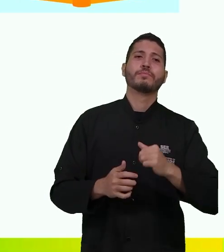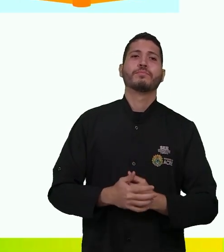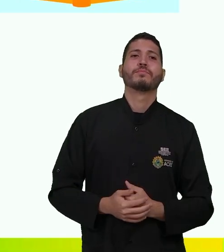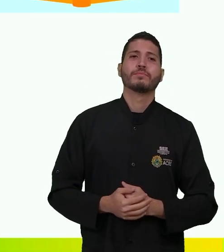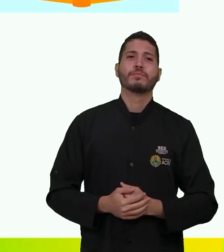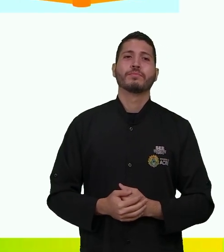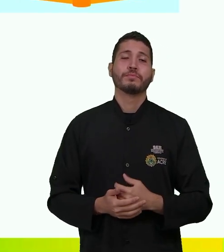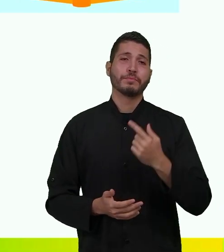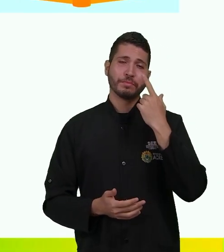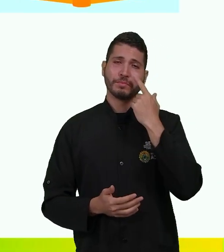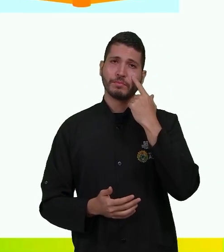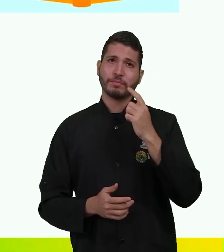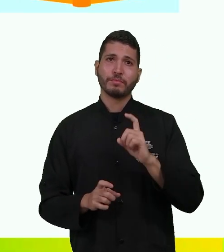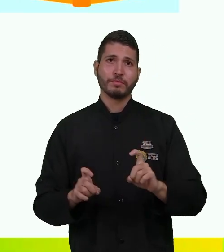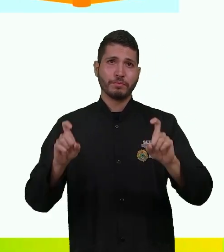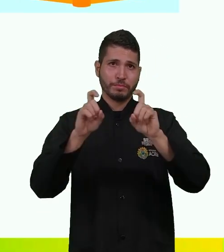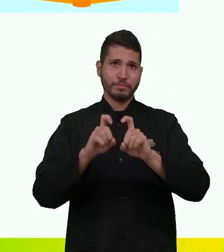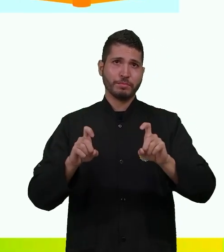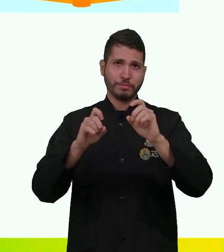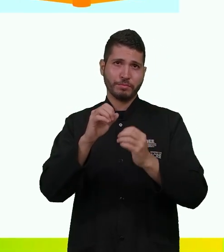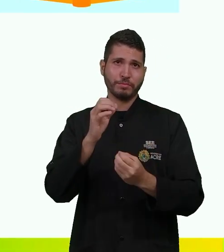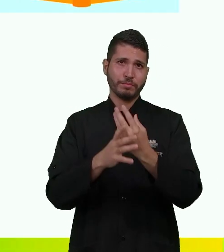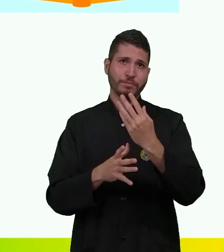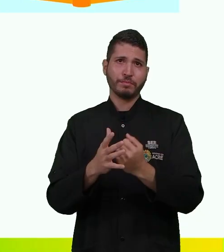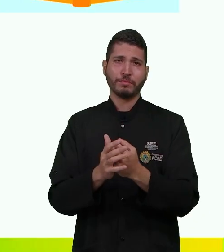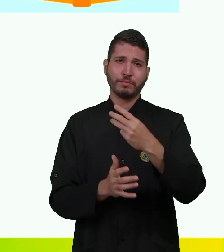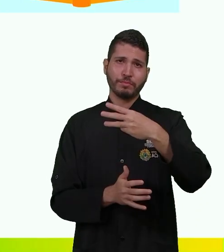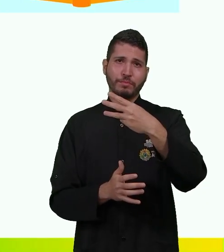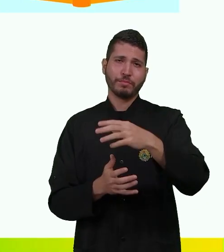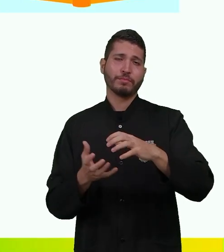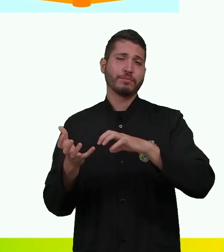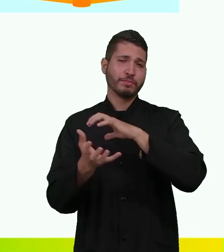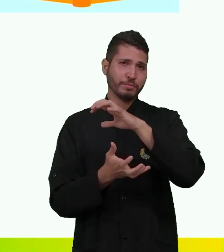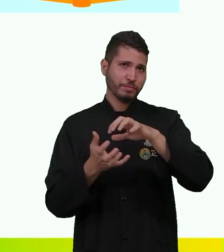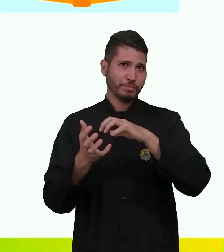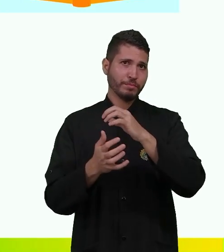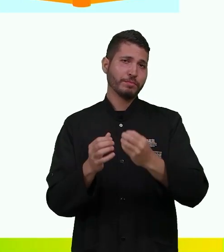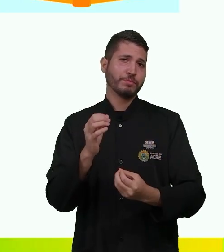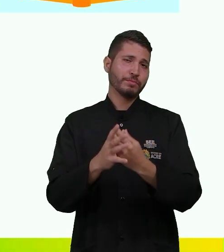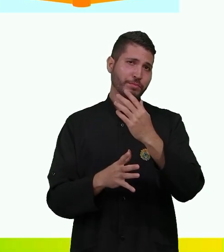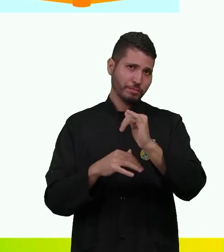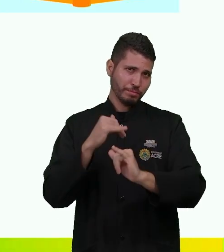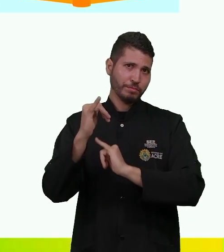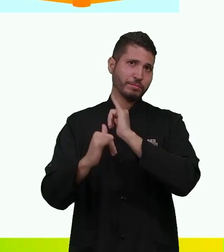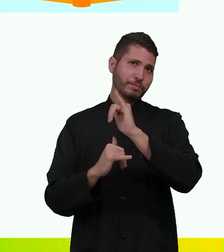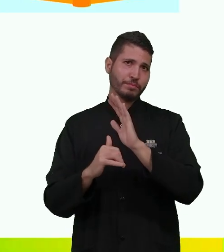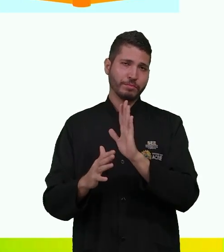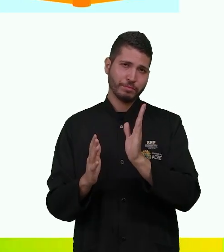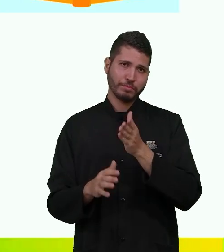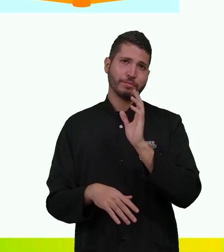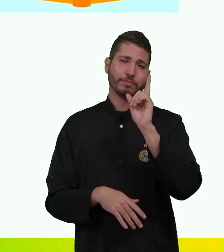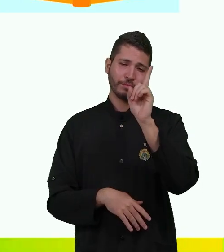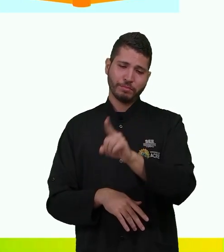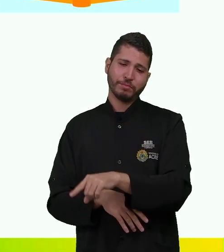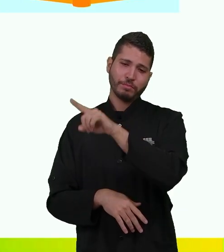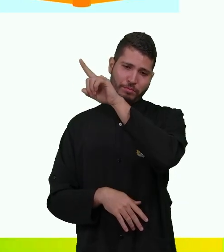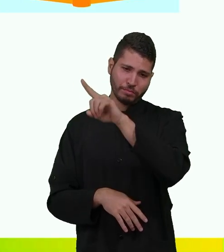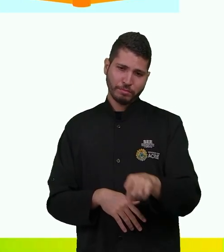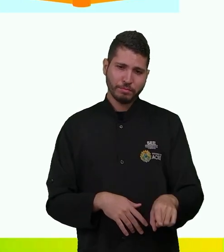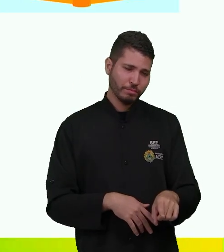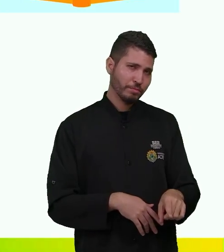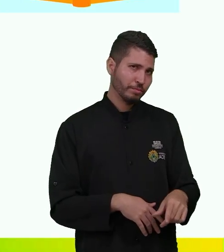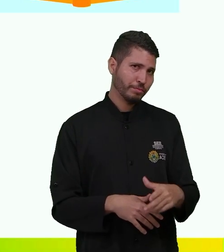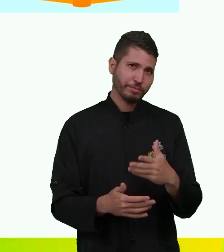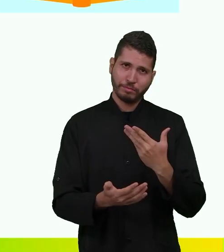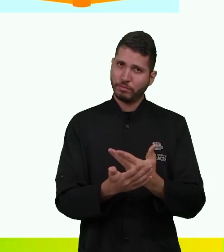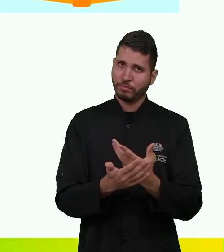computador ele é uma invenção a partir da terceira Revolução Industrial, quando surge a internet, tá? Então, ó, já elimina. Nós não vimos